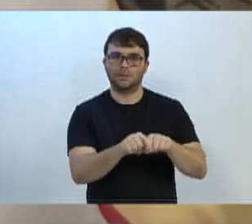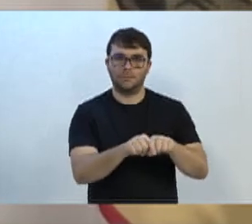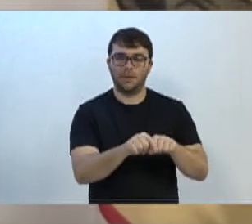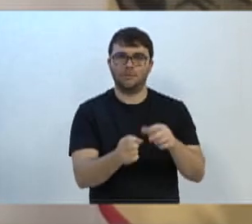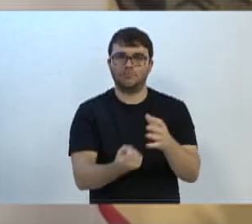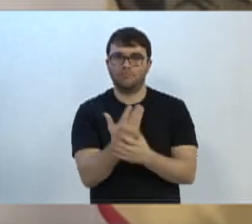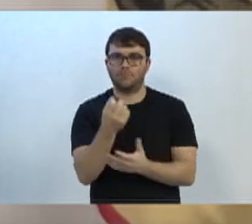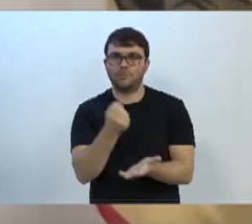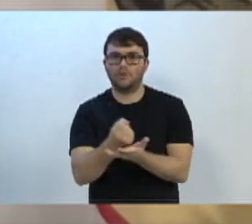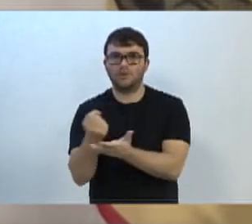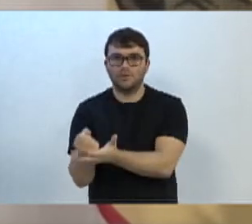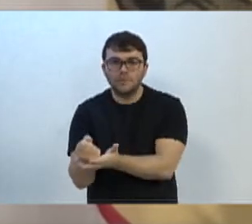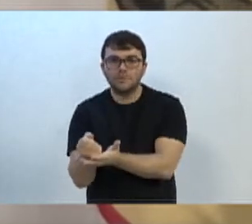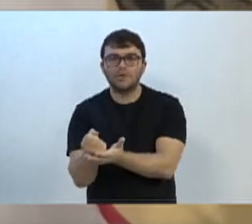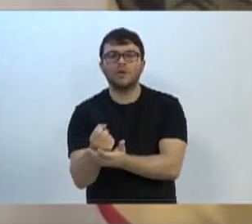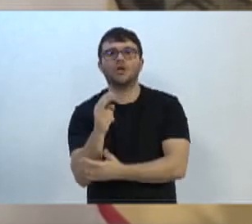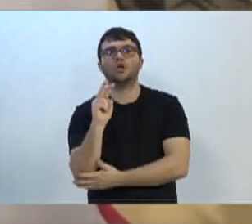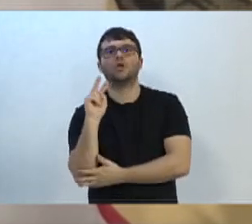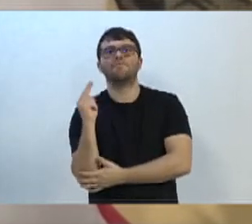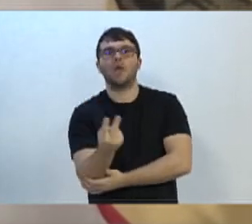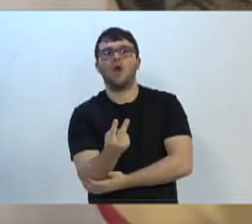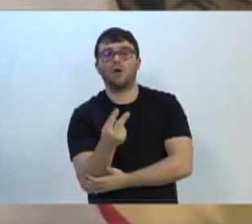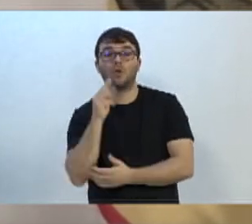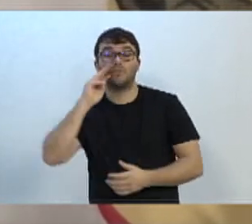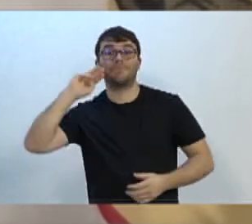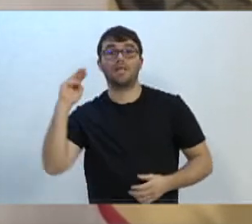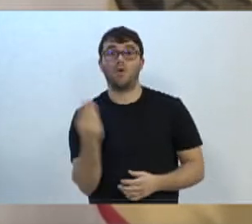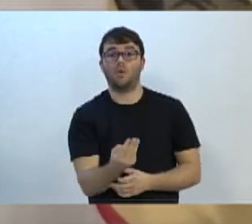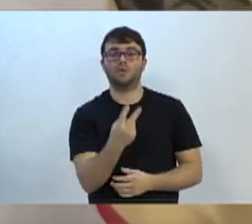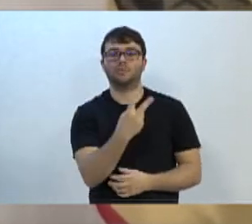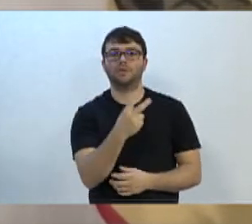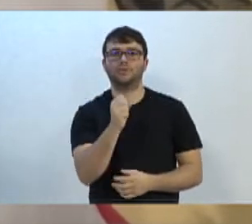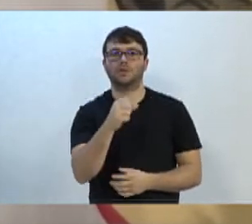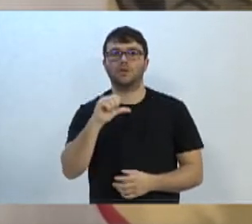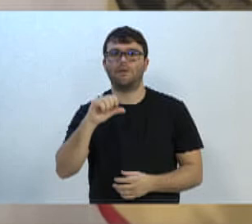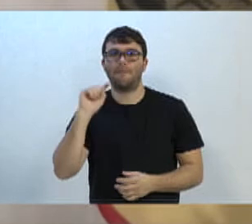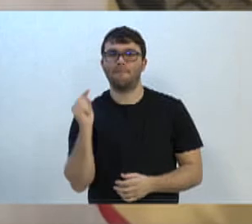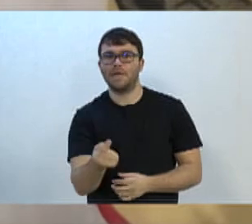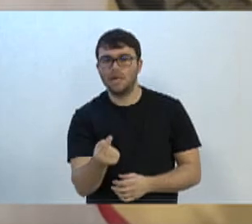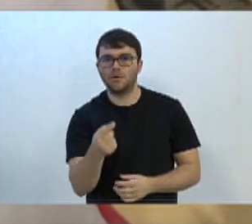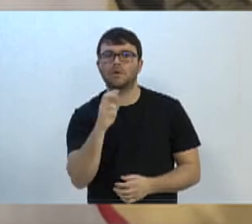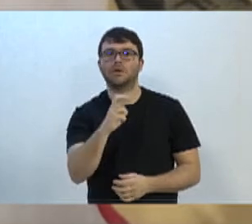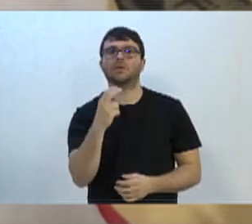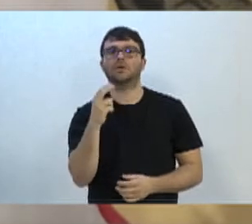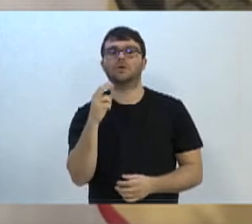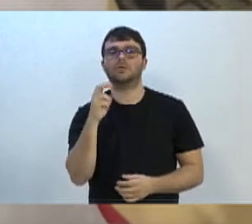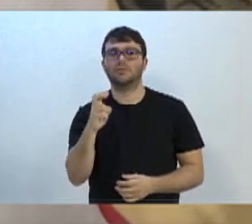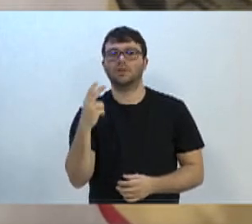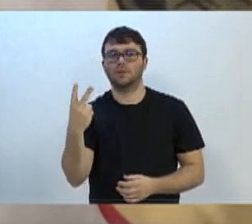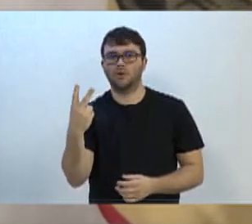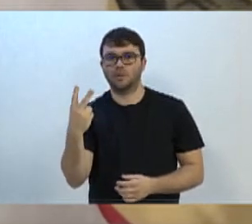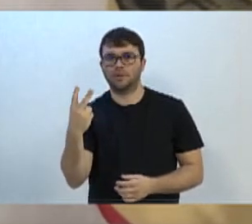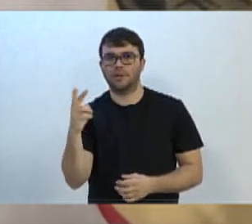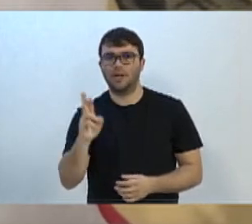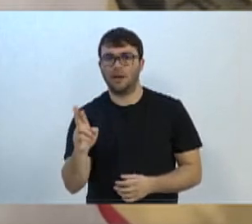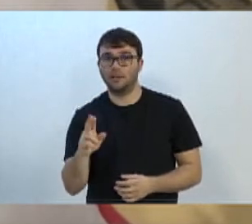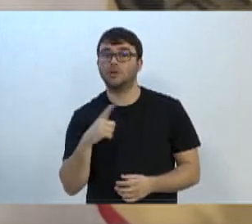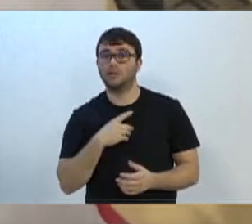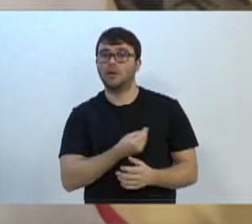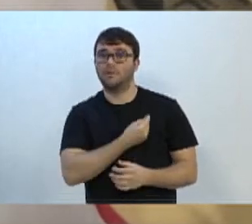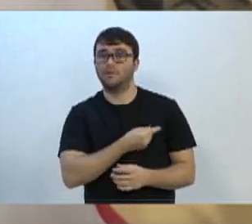um contrato de dois milhões 289 mil 552 reais isso está no Portal da Transparência